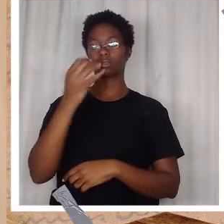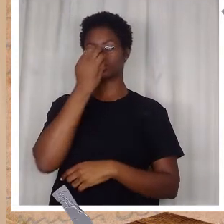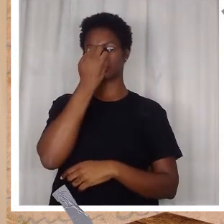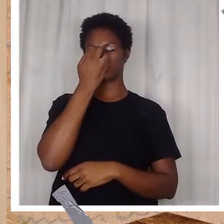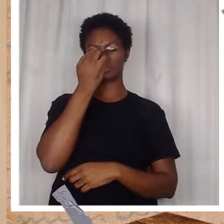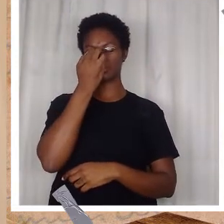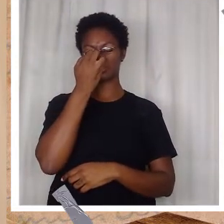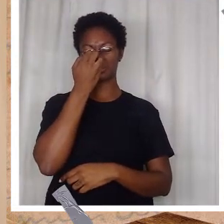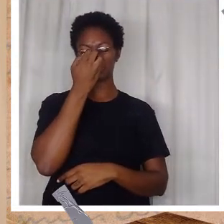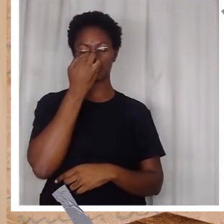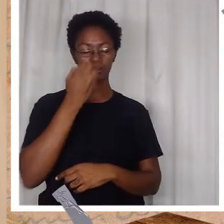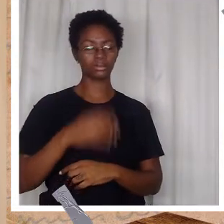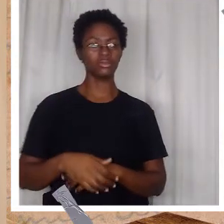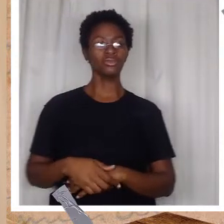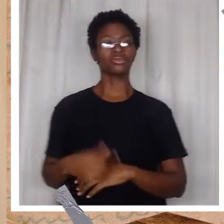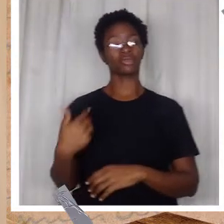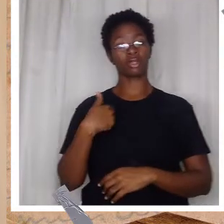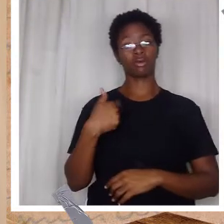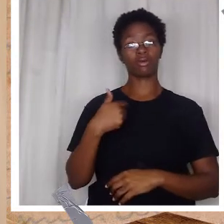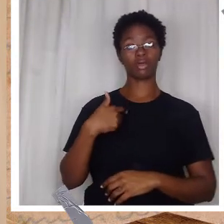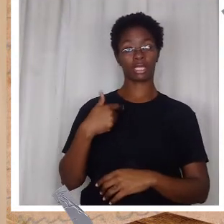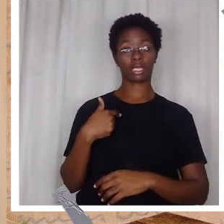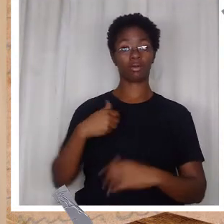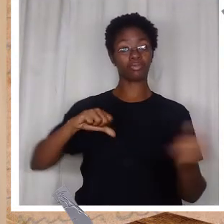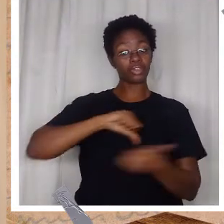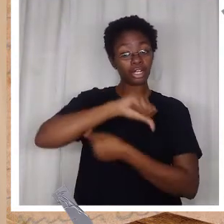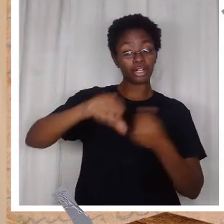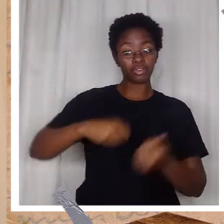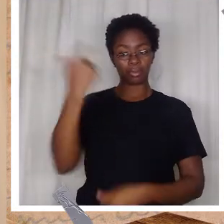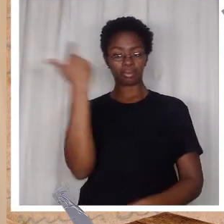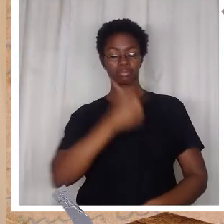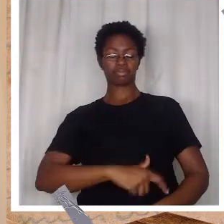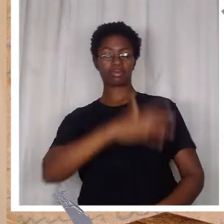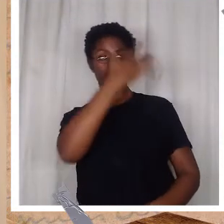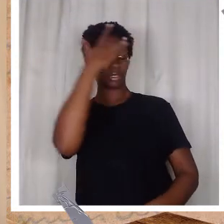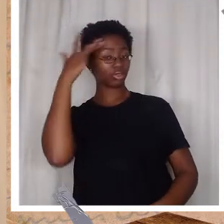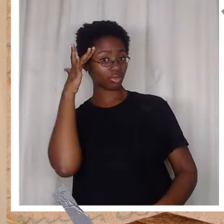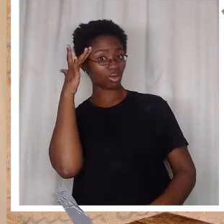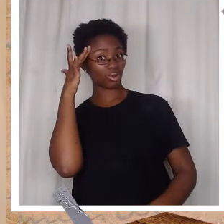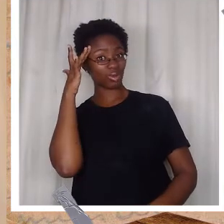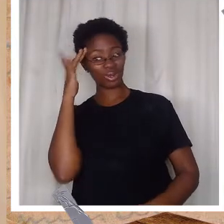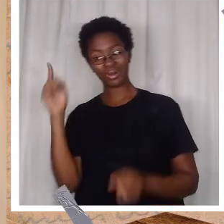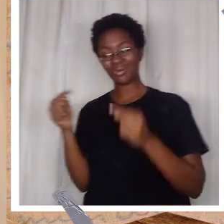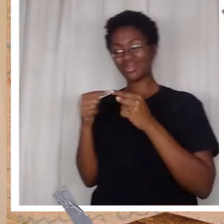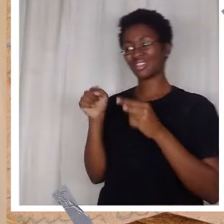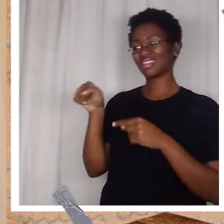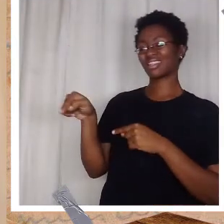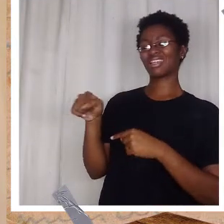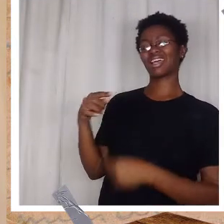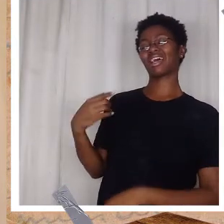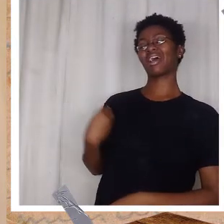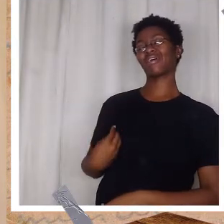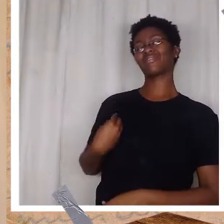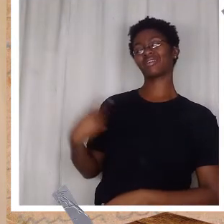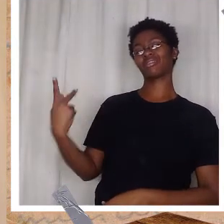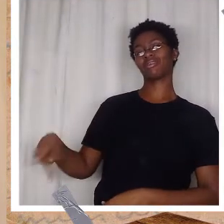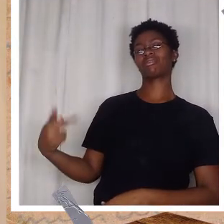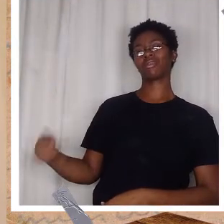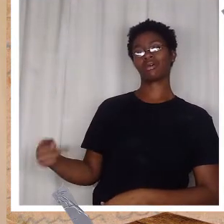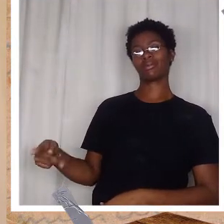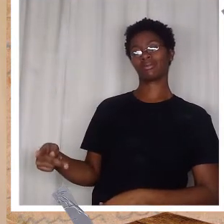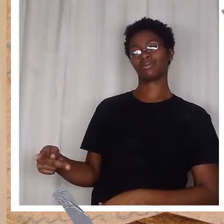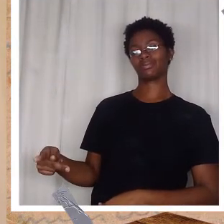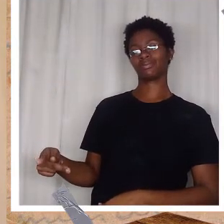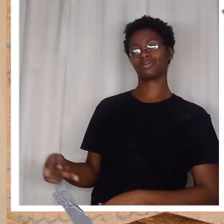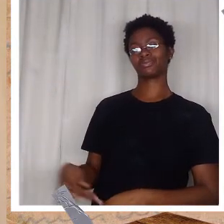eu me construo como pessoa a partir dessa mulher. E na nossa sociedade, na nossa cultura, principalmente